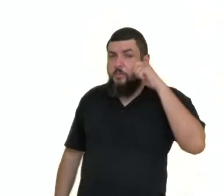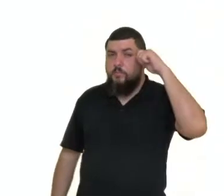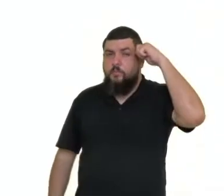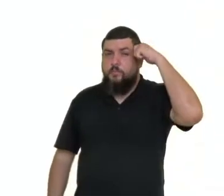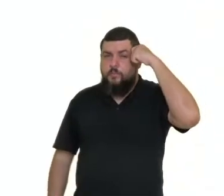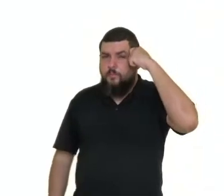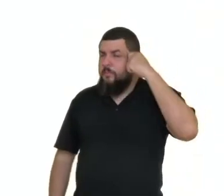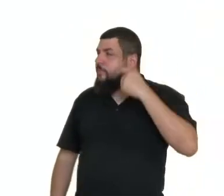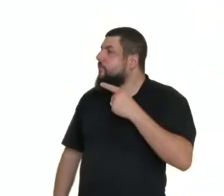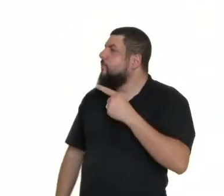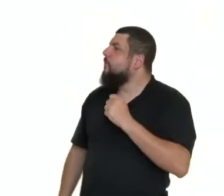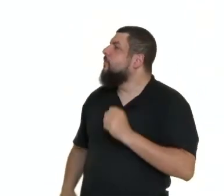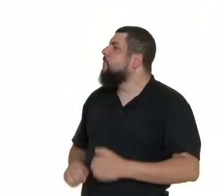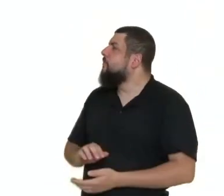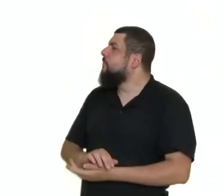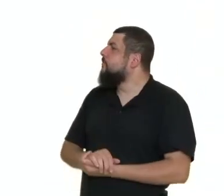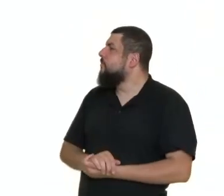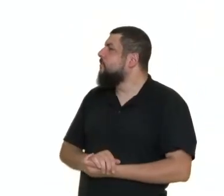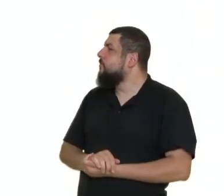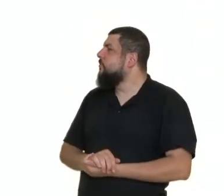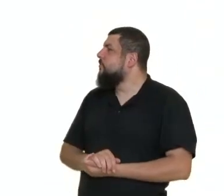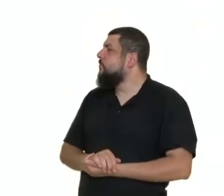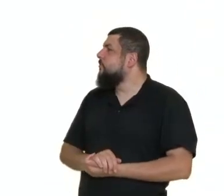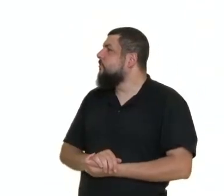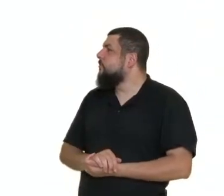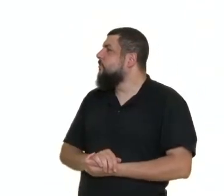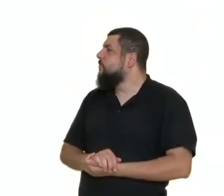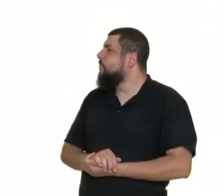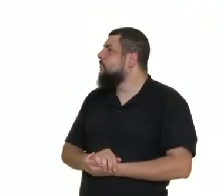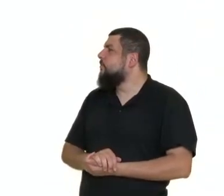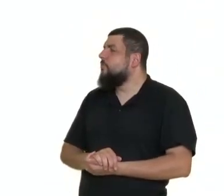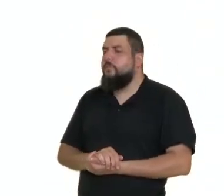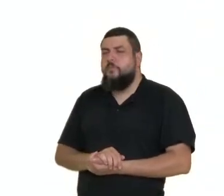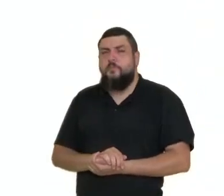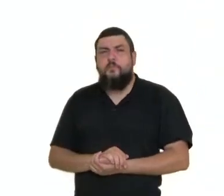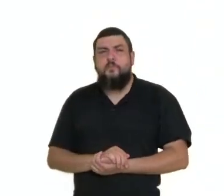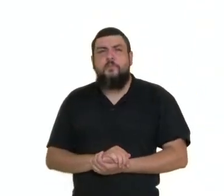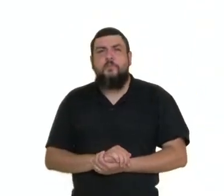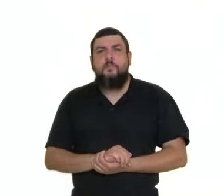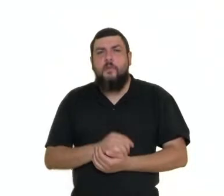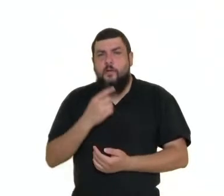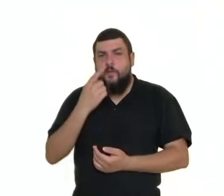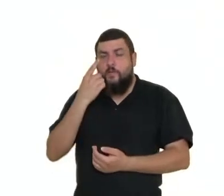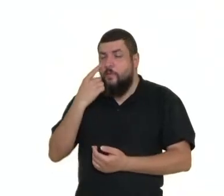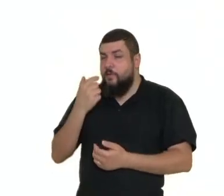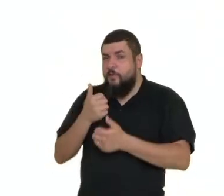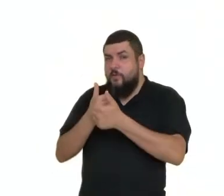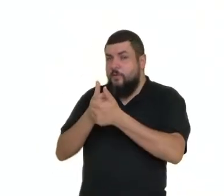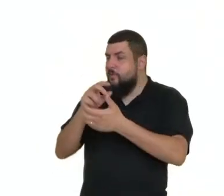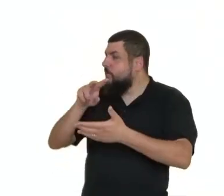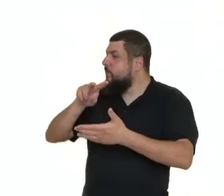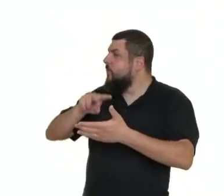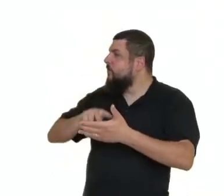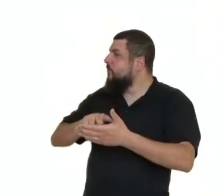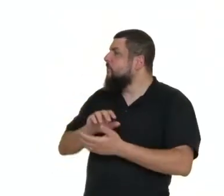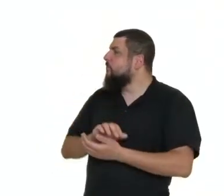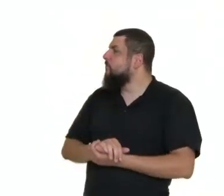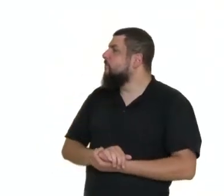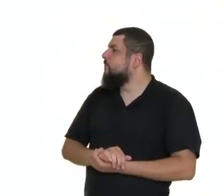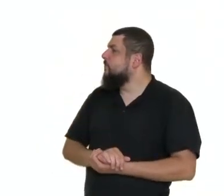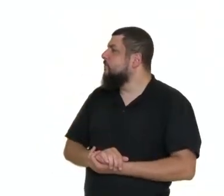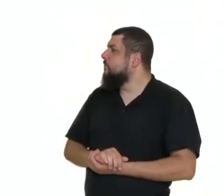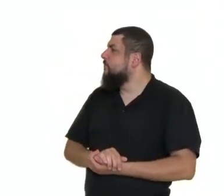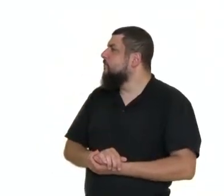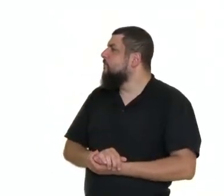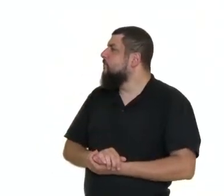ser muito variadas. Por exemplo, então aqui, ó, o professor havia dito ito, ita, no masculino e feminino,